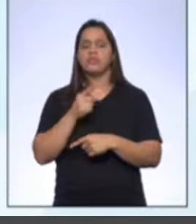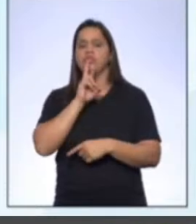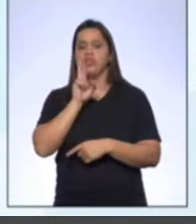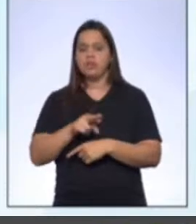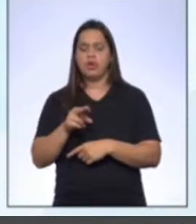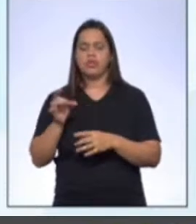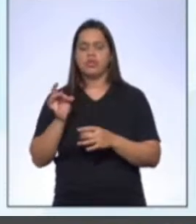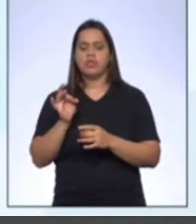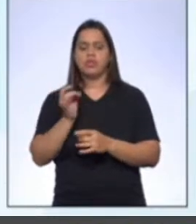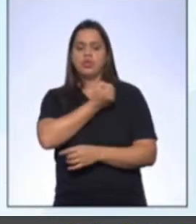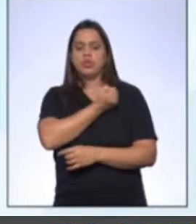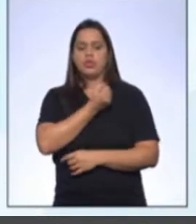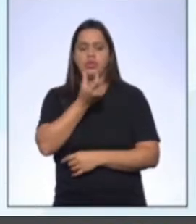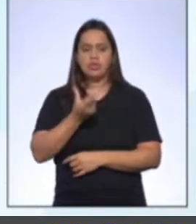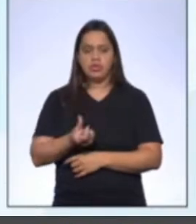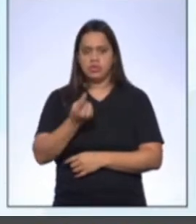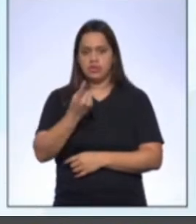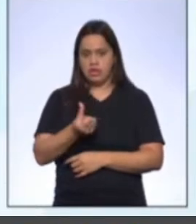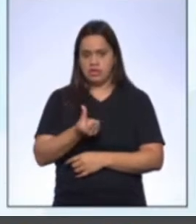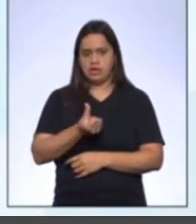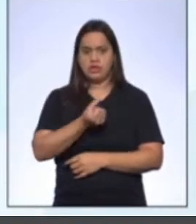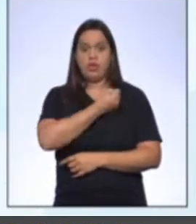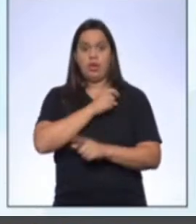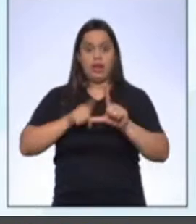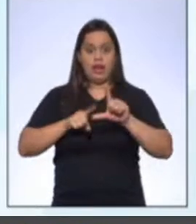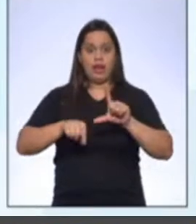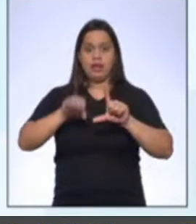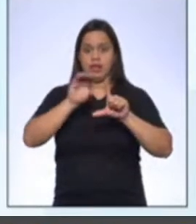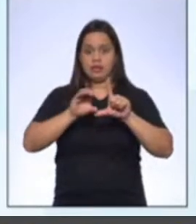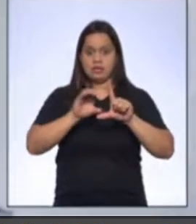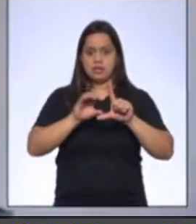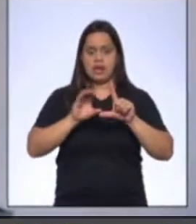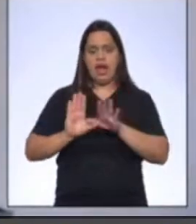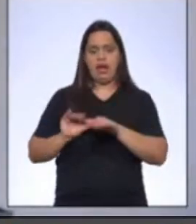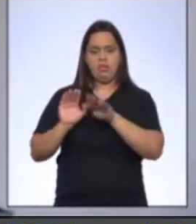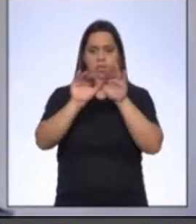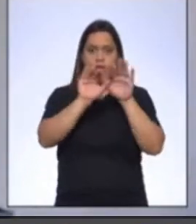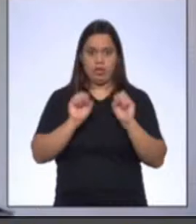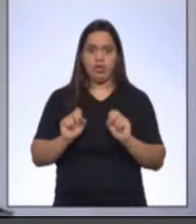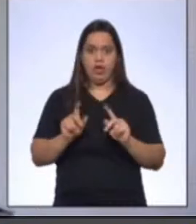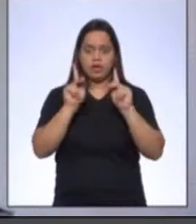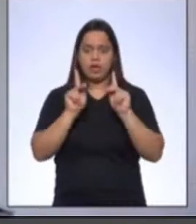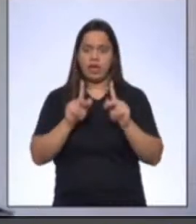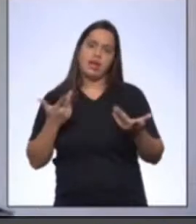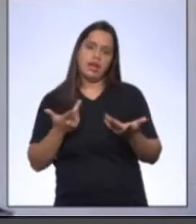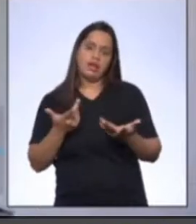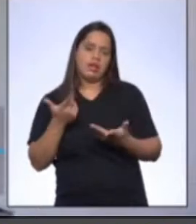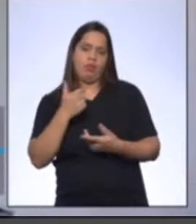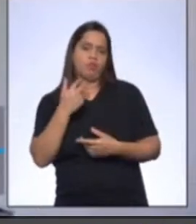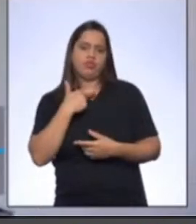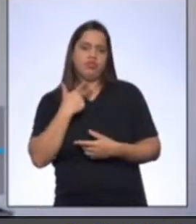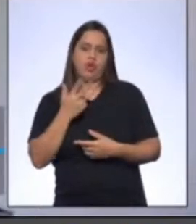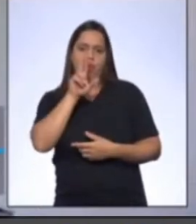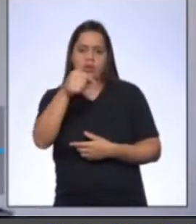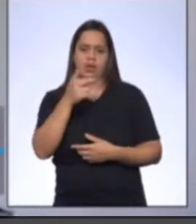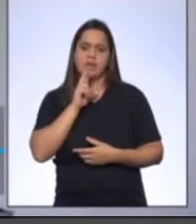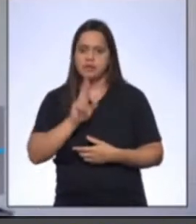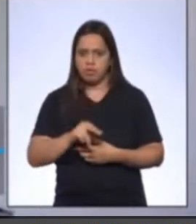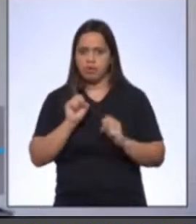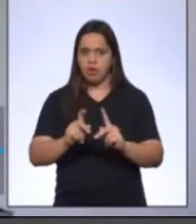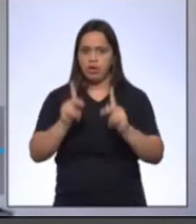A questão certa aí das borboletas, né? Não poderia ser outra coisa mesmo, não é?